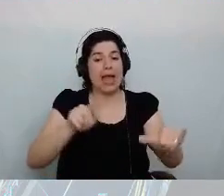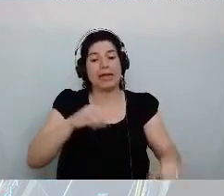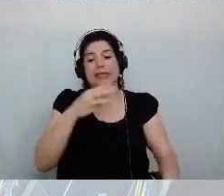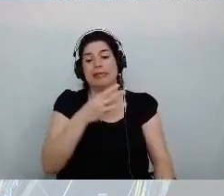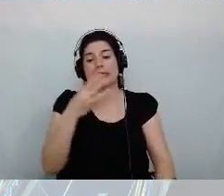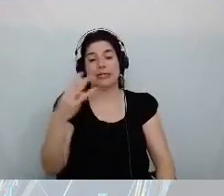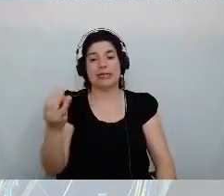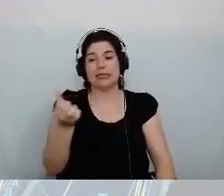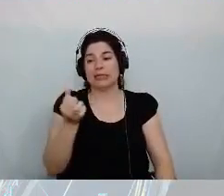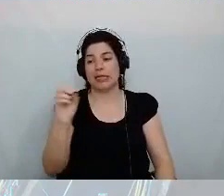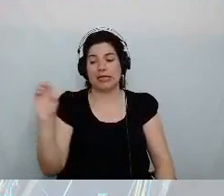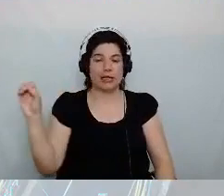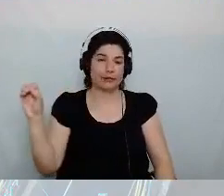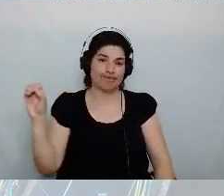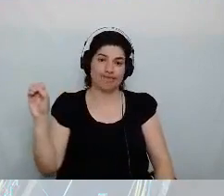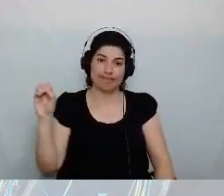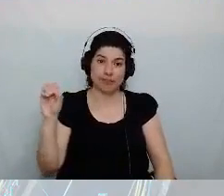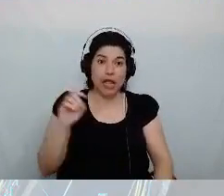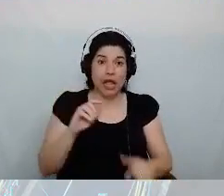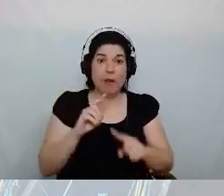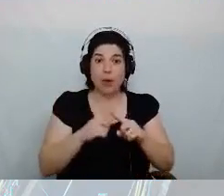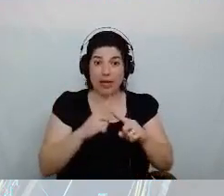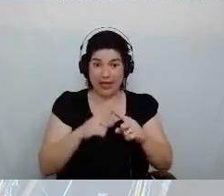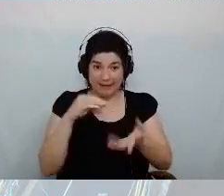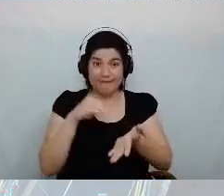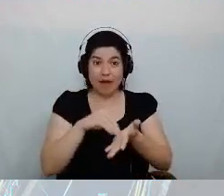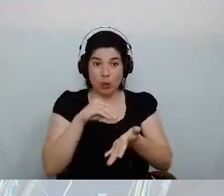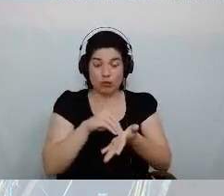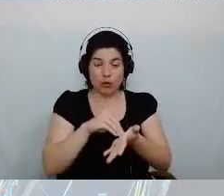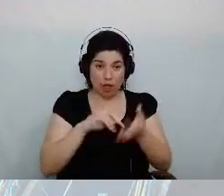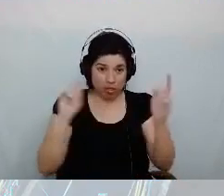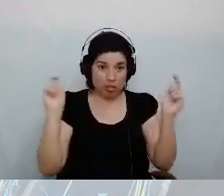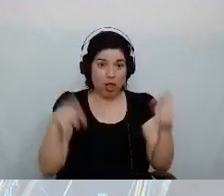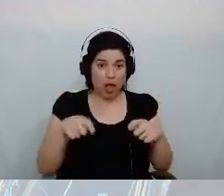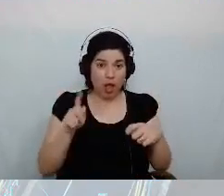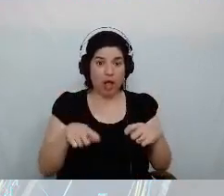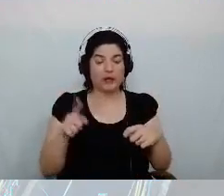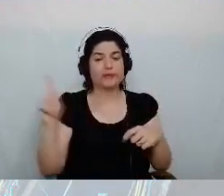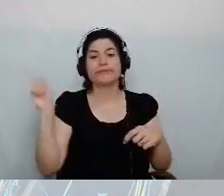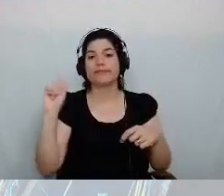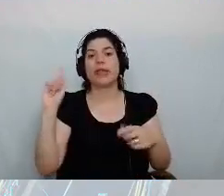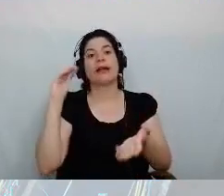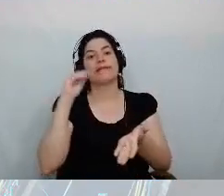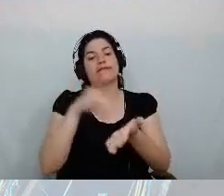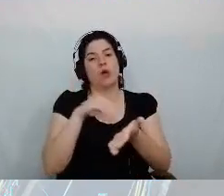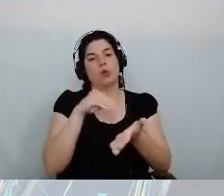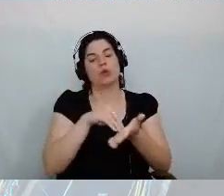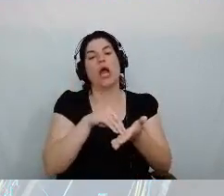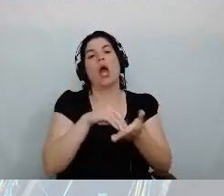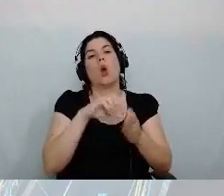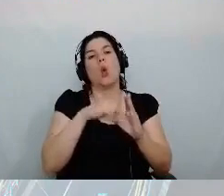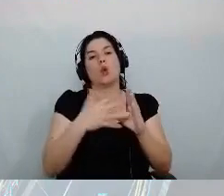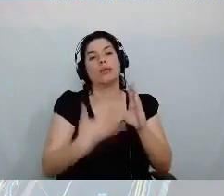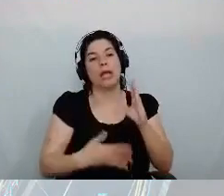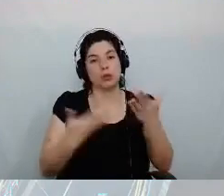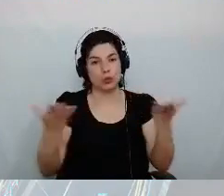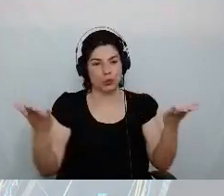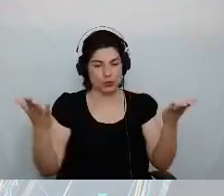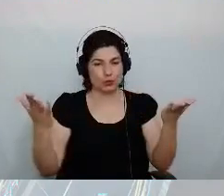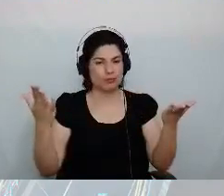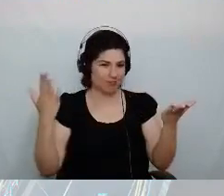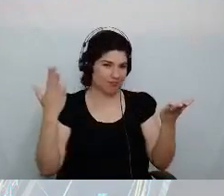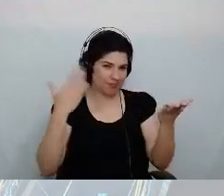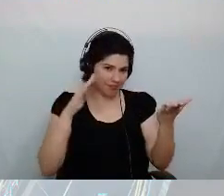33.600. E não por falta de capacidade. Às vezes é falta de contexto. Já pararam para pensar